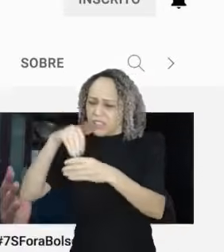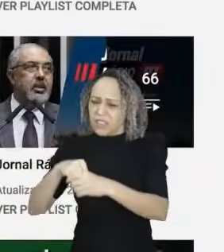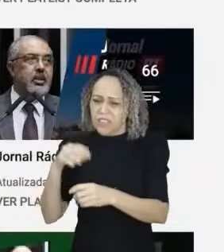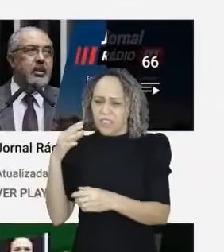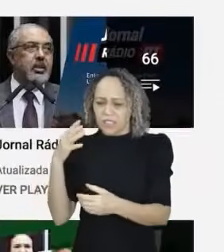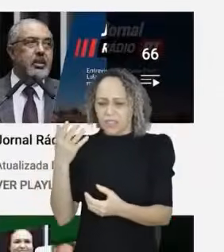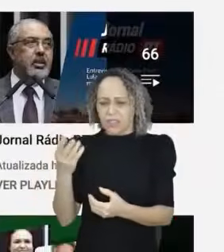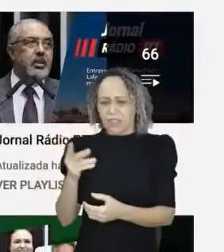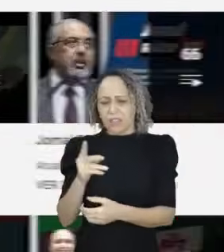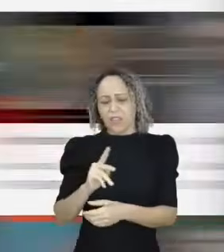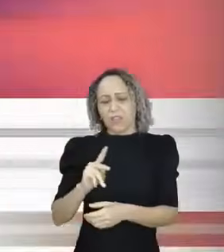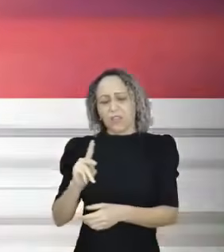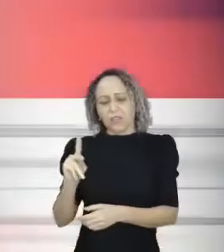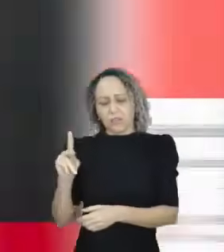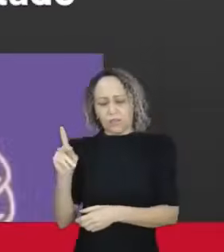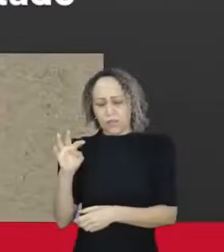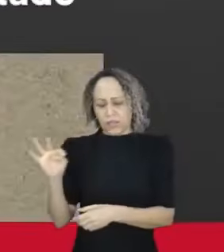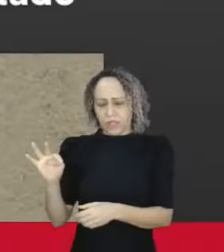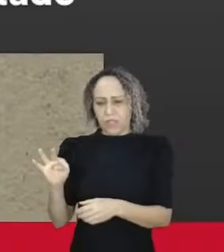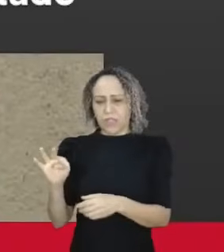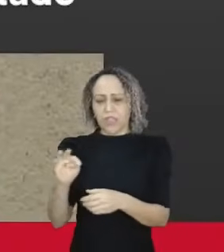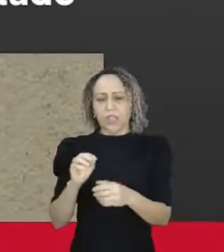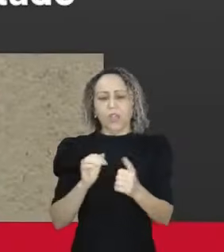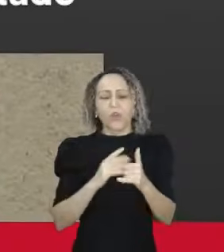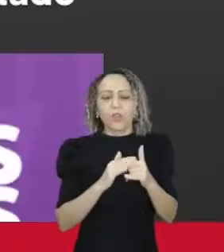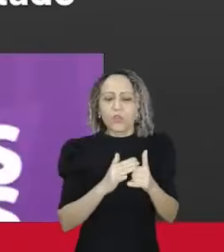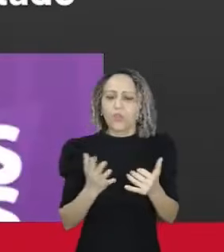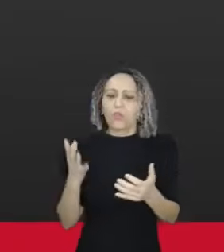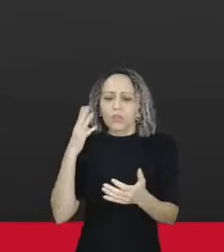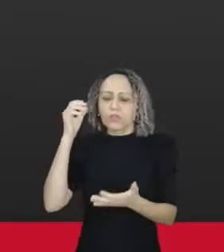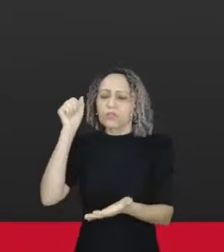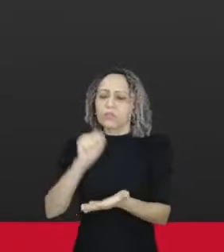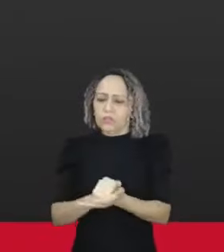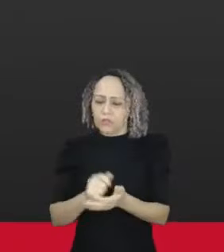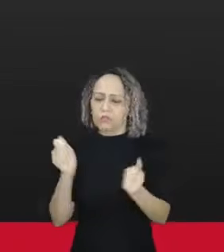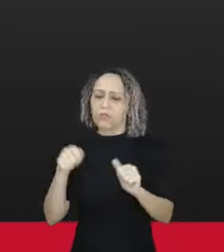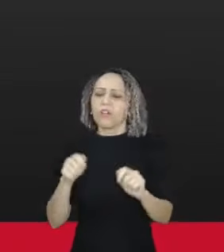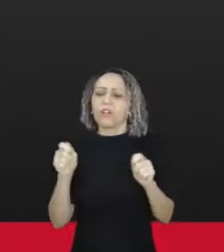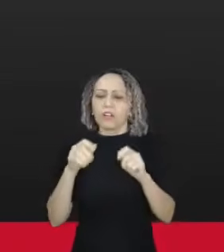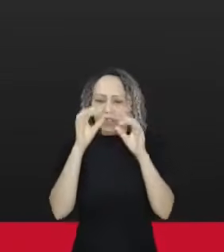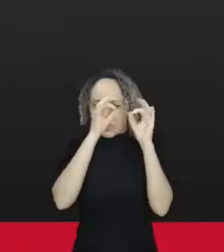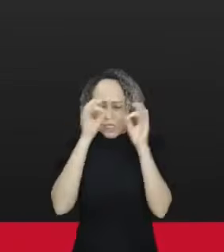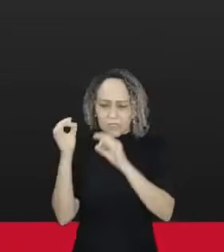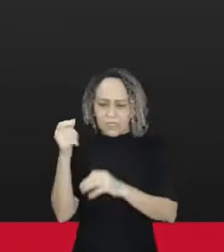no canal da TV PT no YouTube ou em formato de podcast no Spotify.